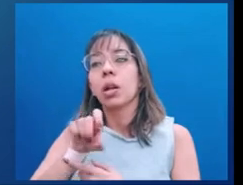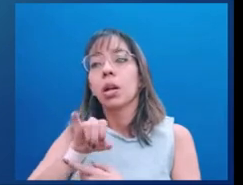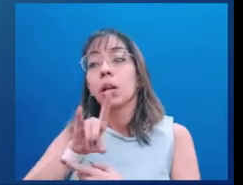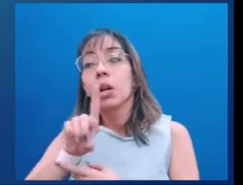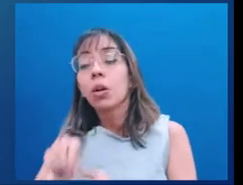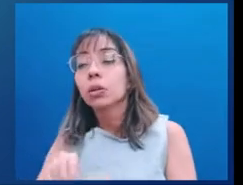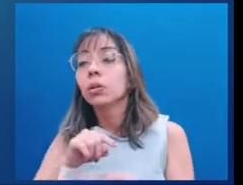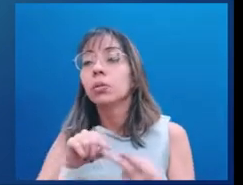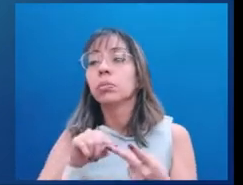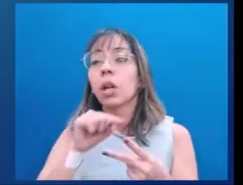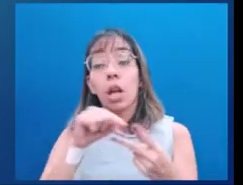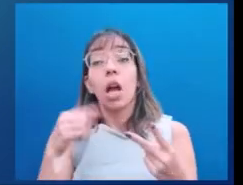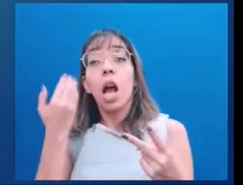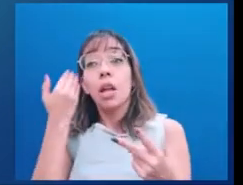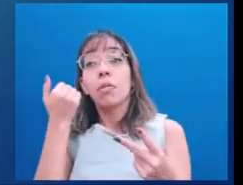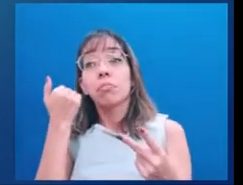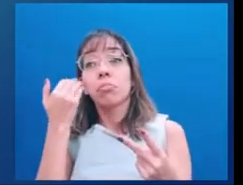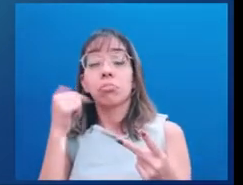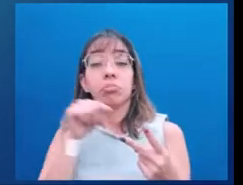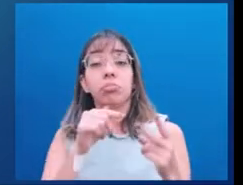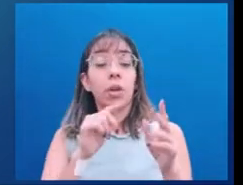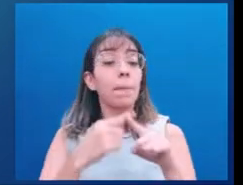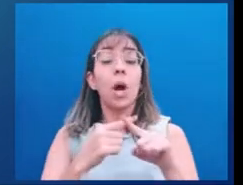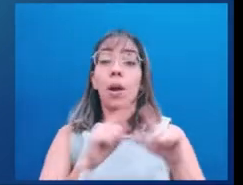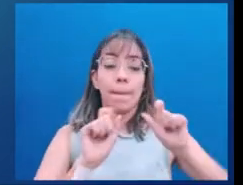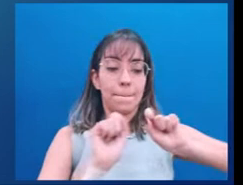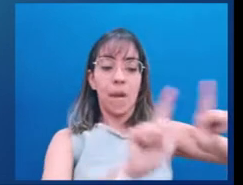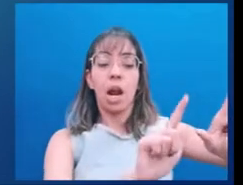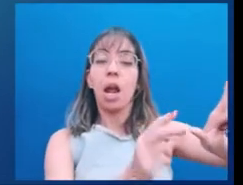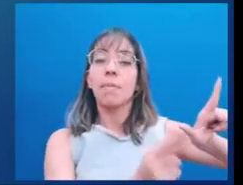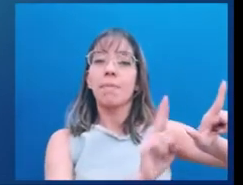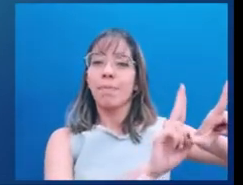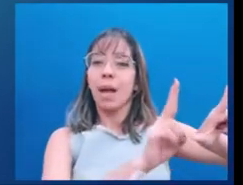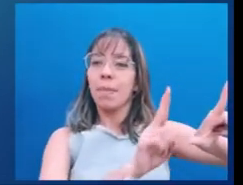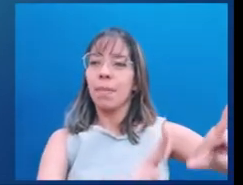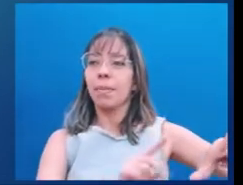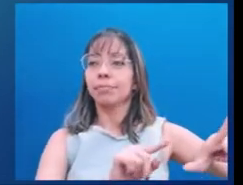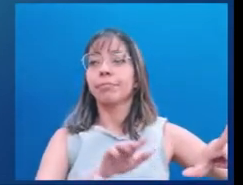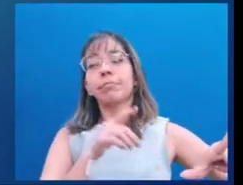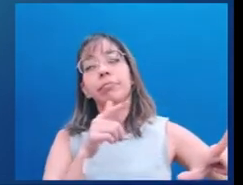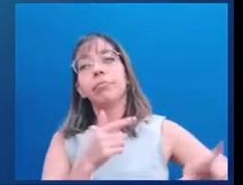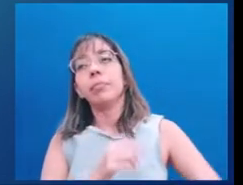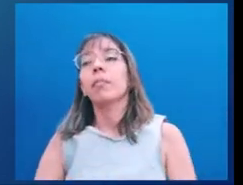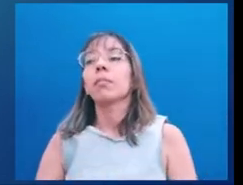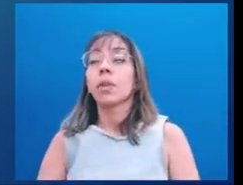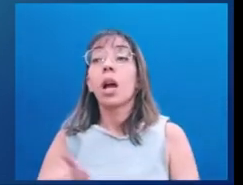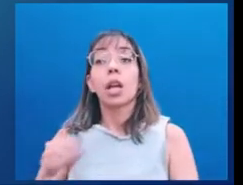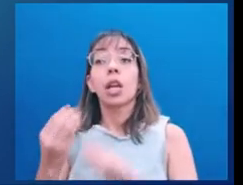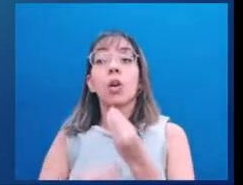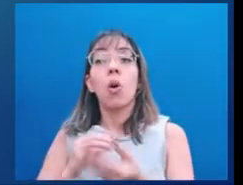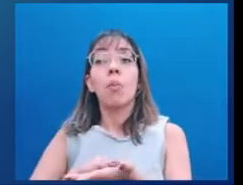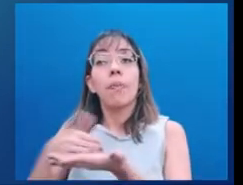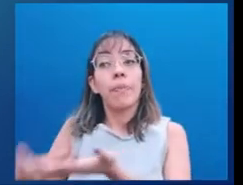aqui é a procedência, o responsável e a data. Então, é bem interessante o uso do diagrama de Rômio, tá? E aqui a interpretação.